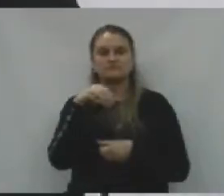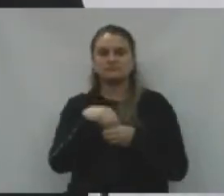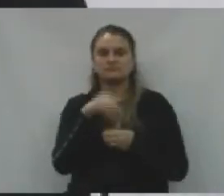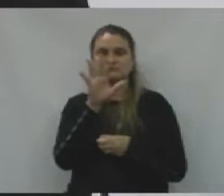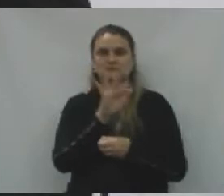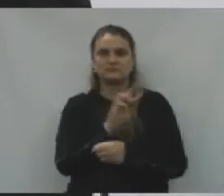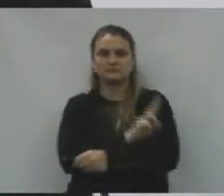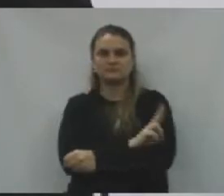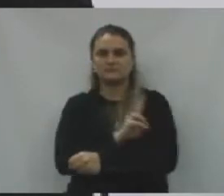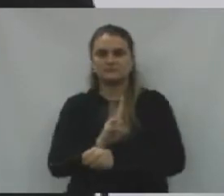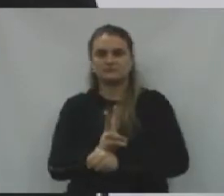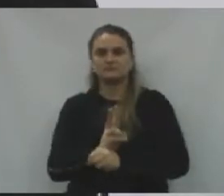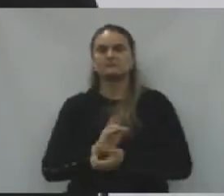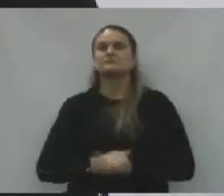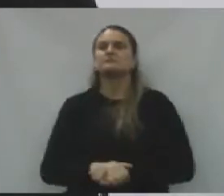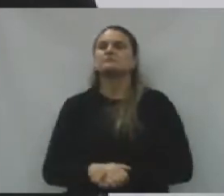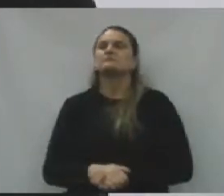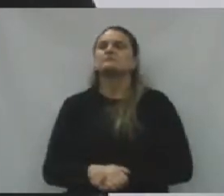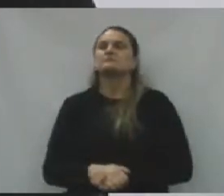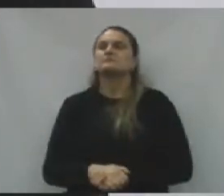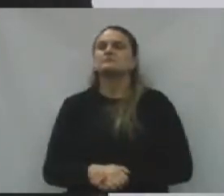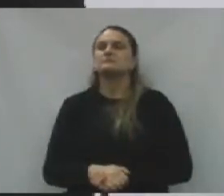na Uniuv.